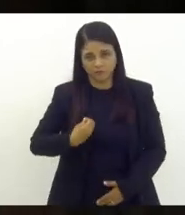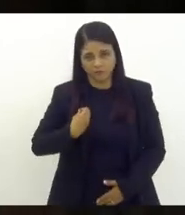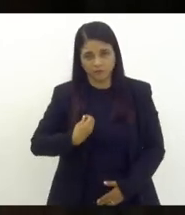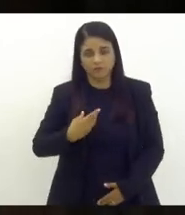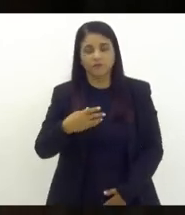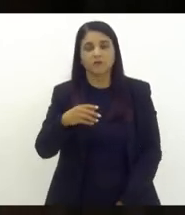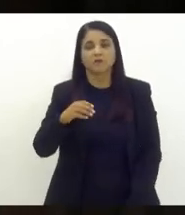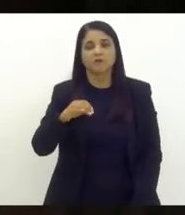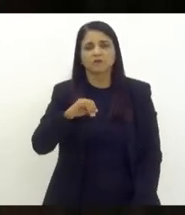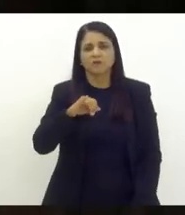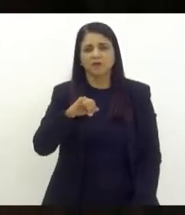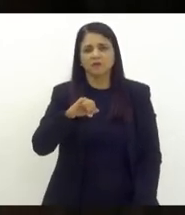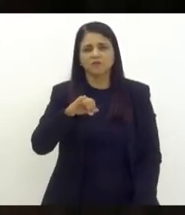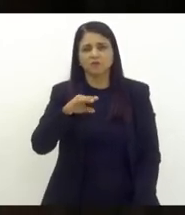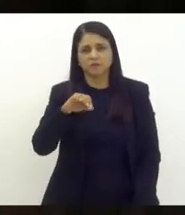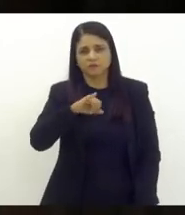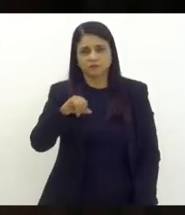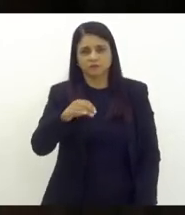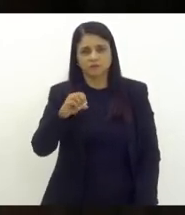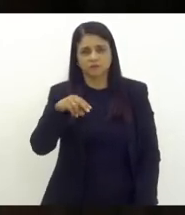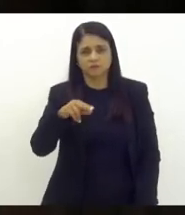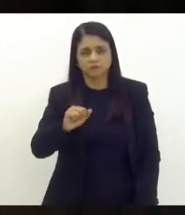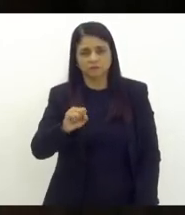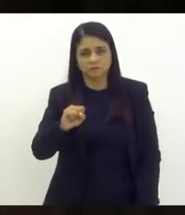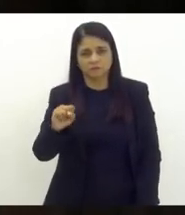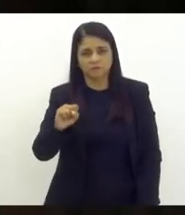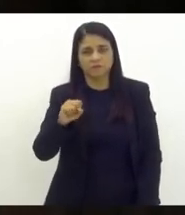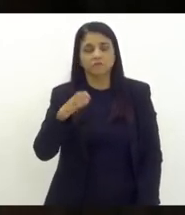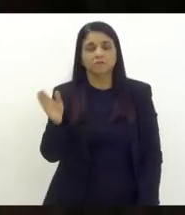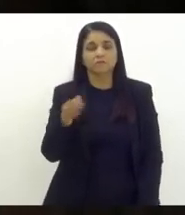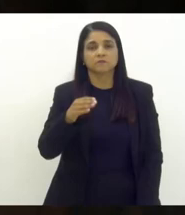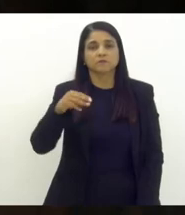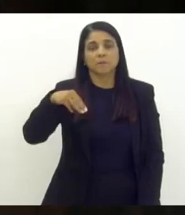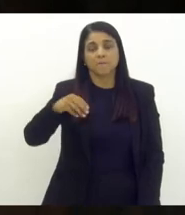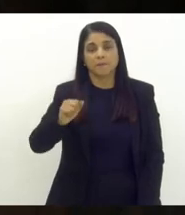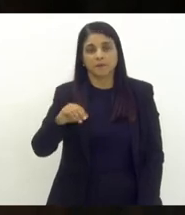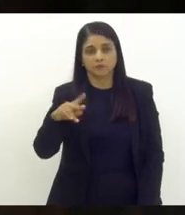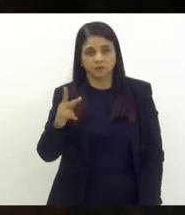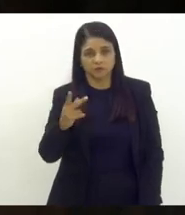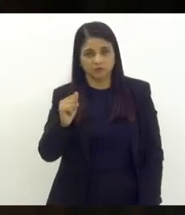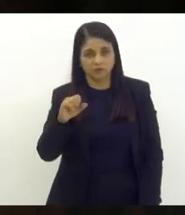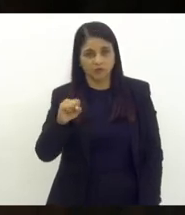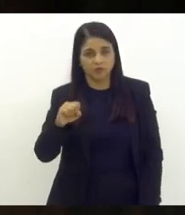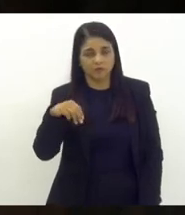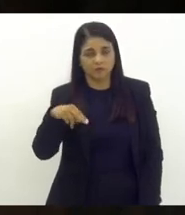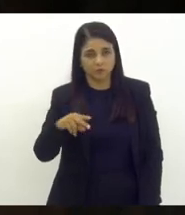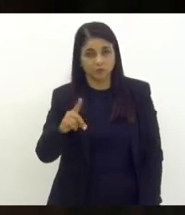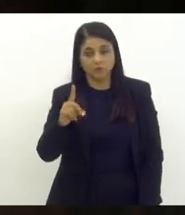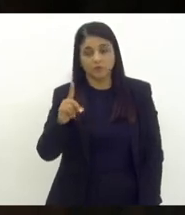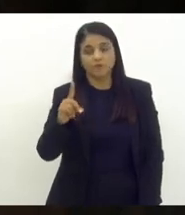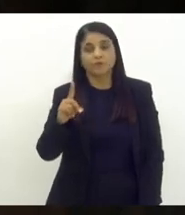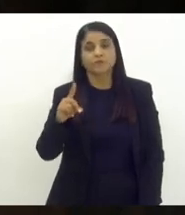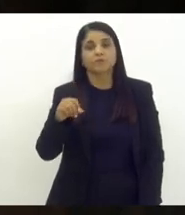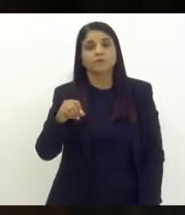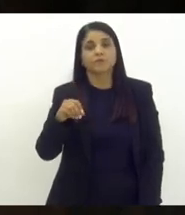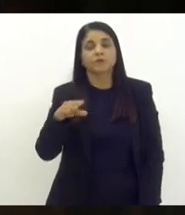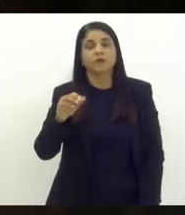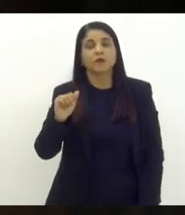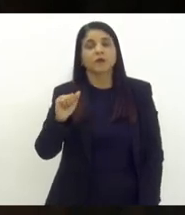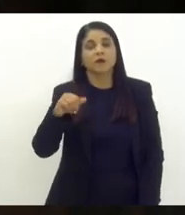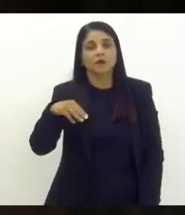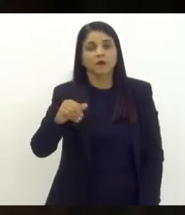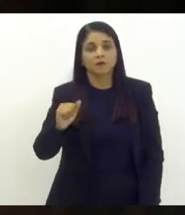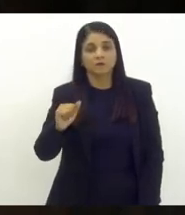do Disque Denúncia Anderson Freire diretor de campus da Universidade Salgado